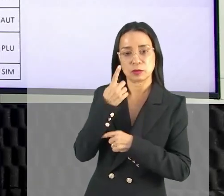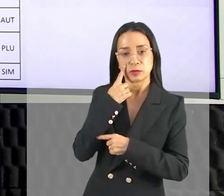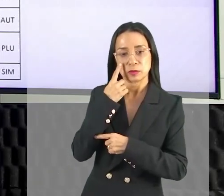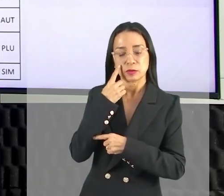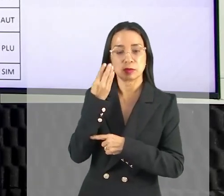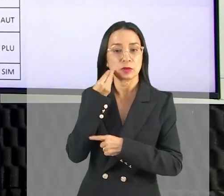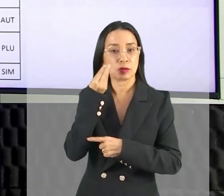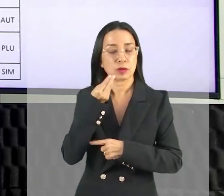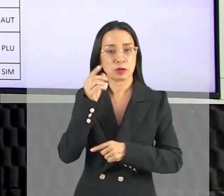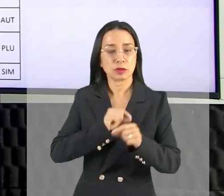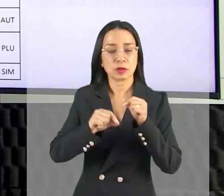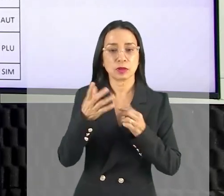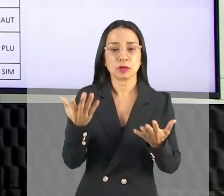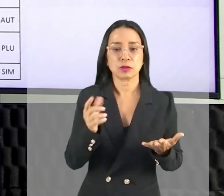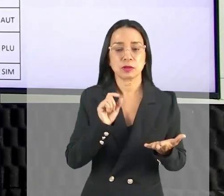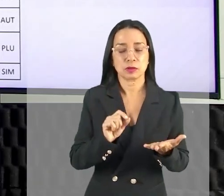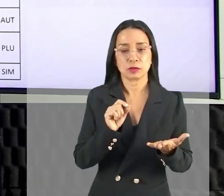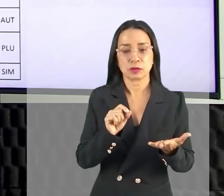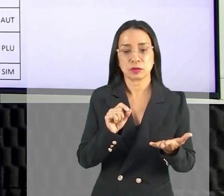analisados e